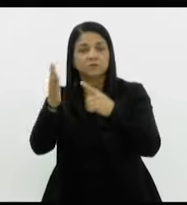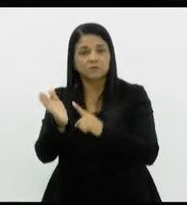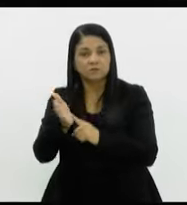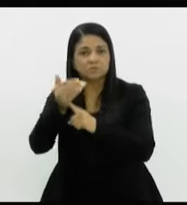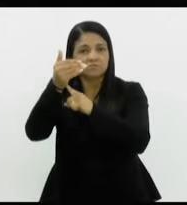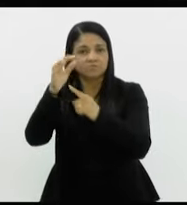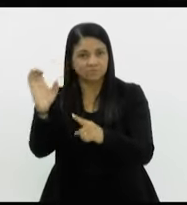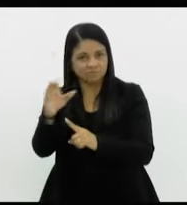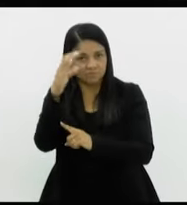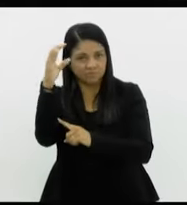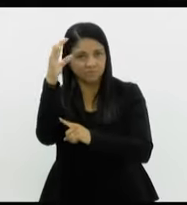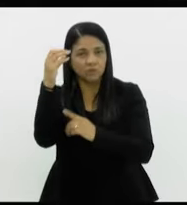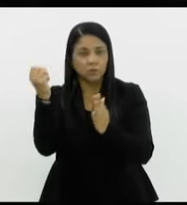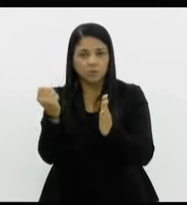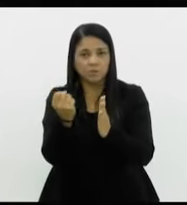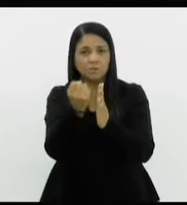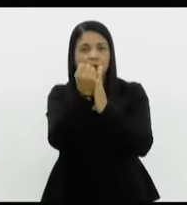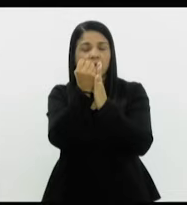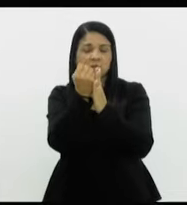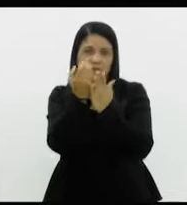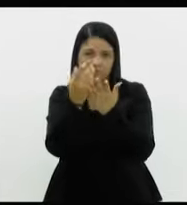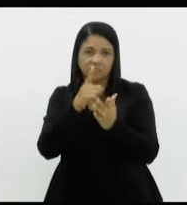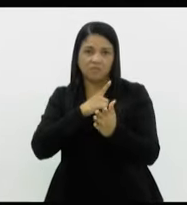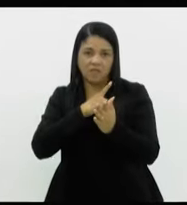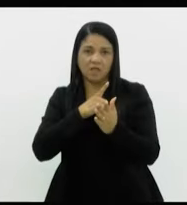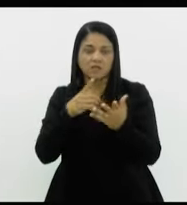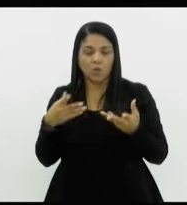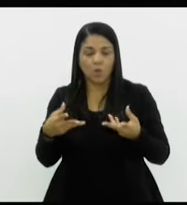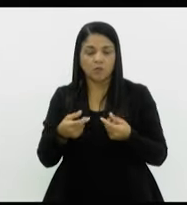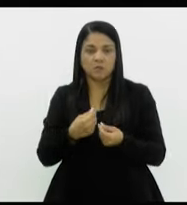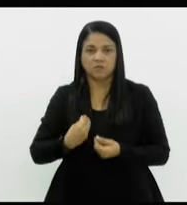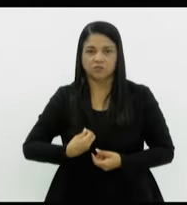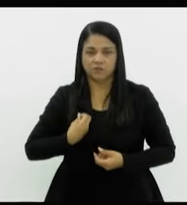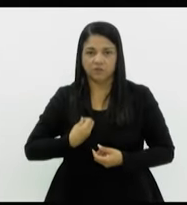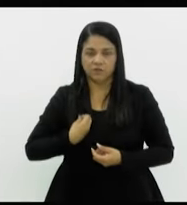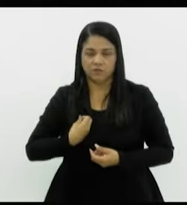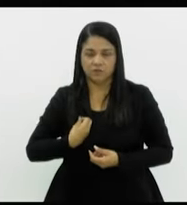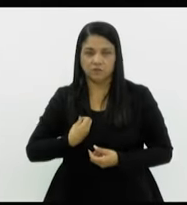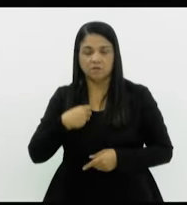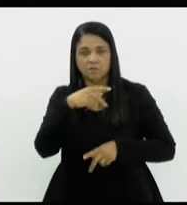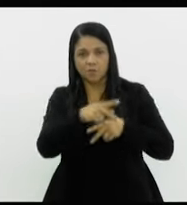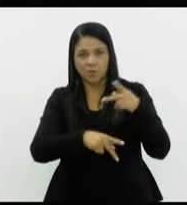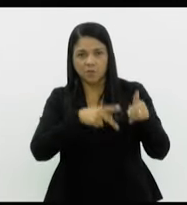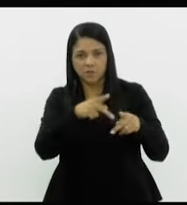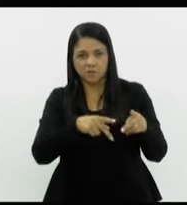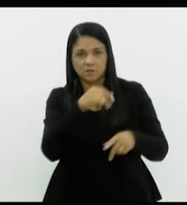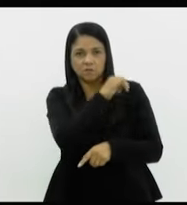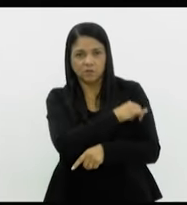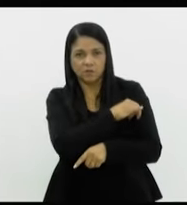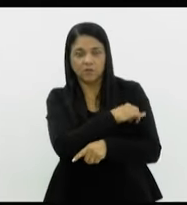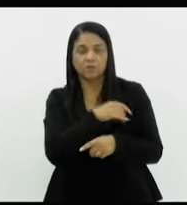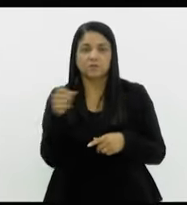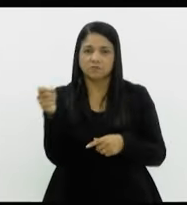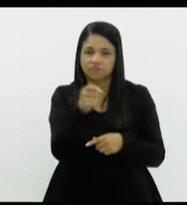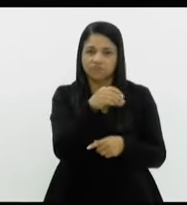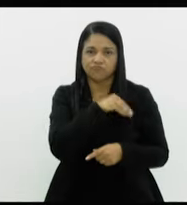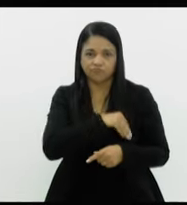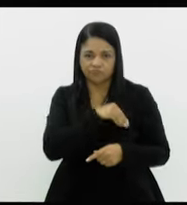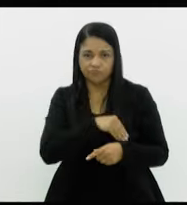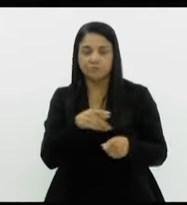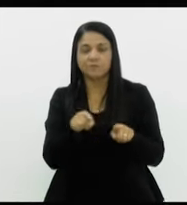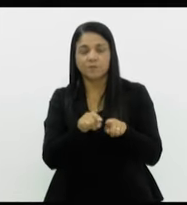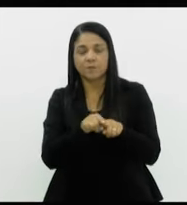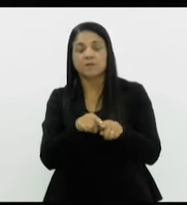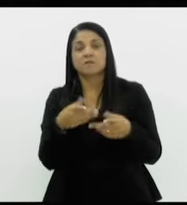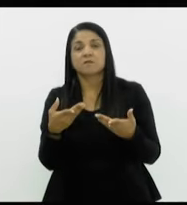que terão impacto no aumento sensível da qualidade de vida da população fluminense, na geração de empregos, e é nesse sentido que